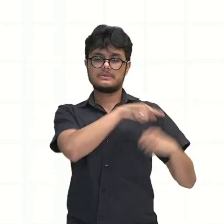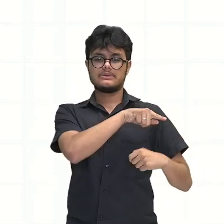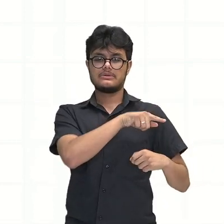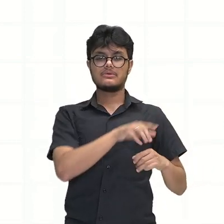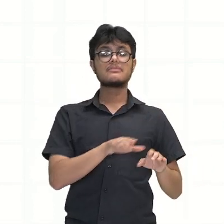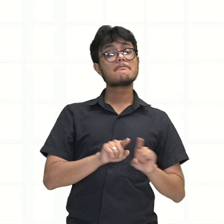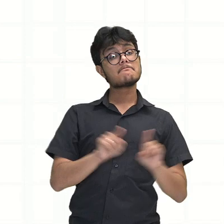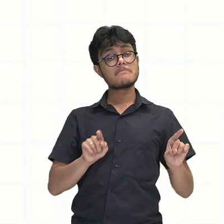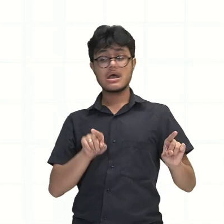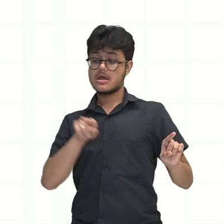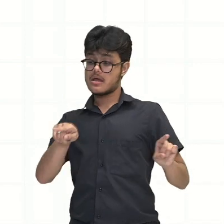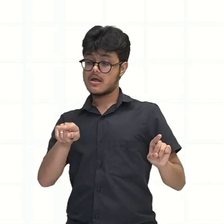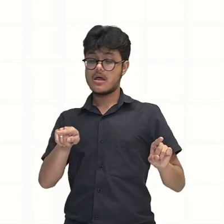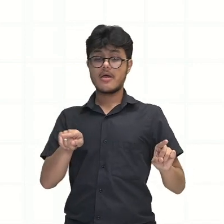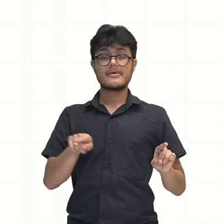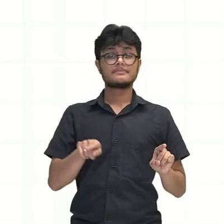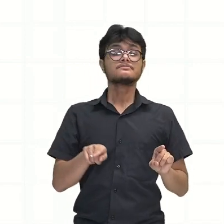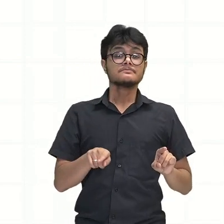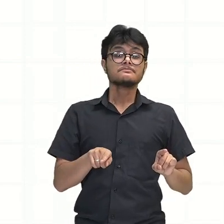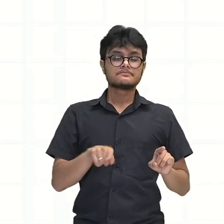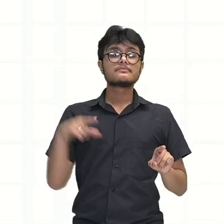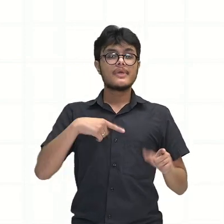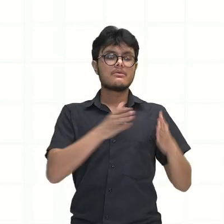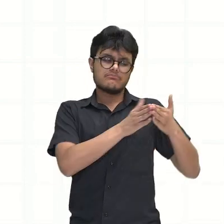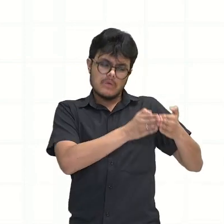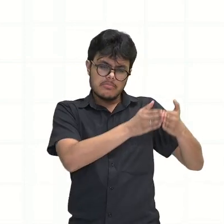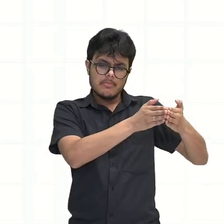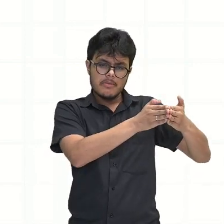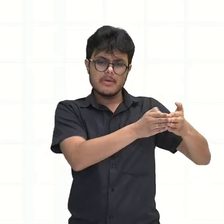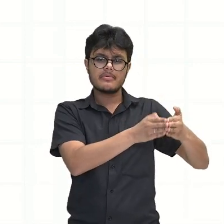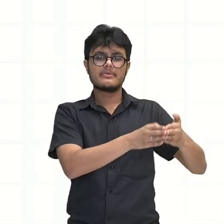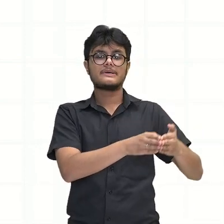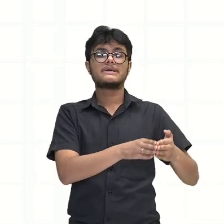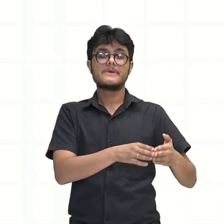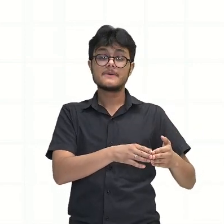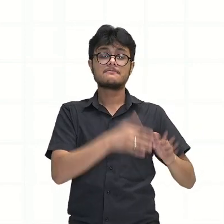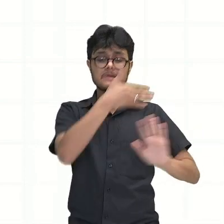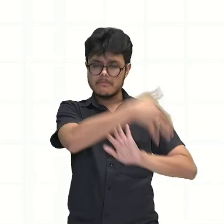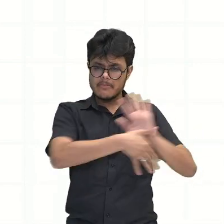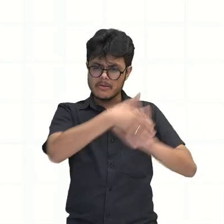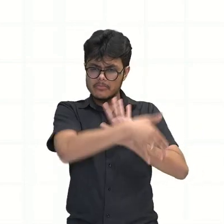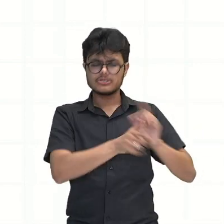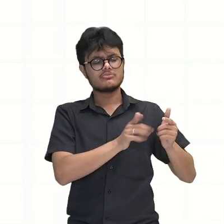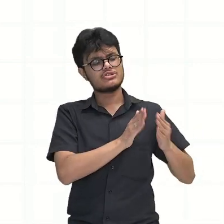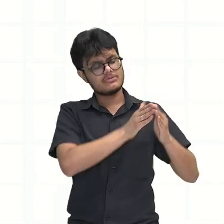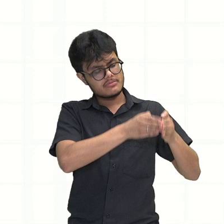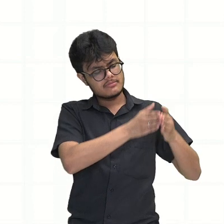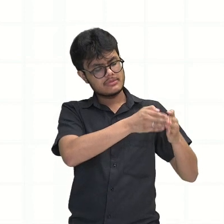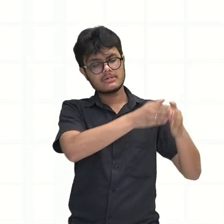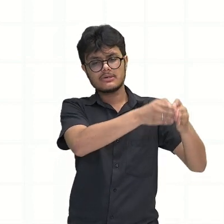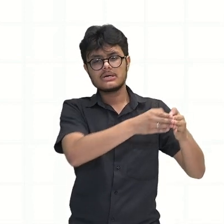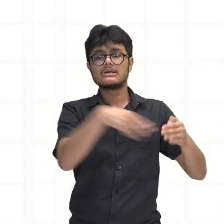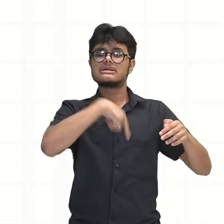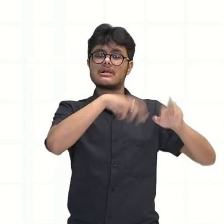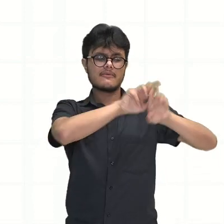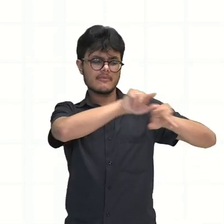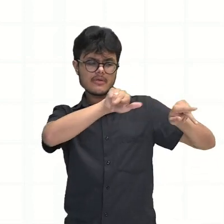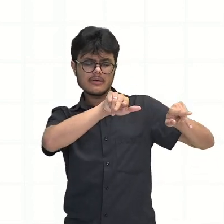mecanismos a vapor, eles eram responsáveis pela locomoção de